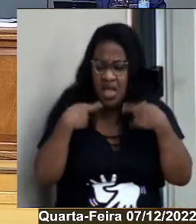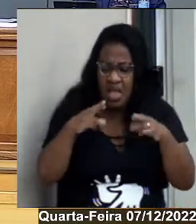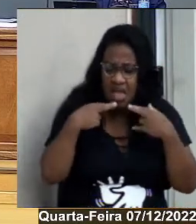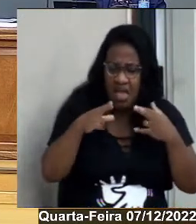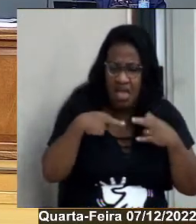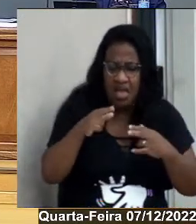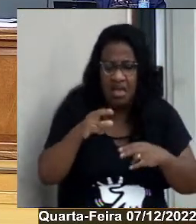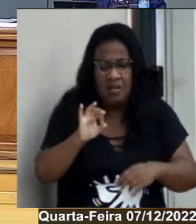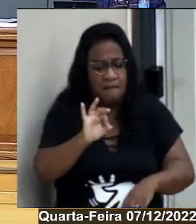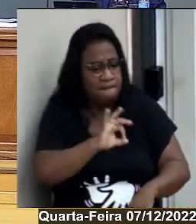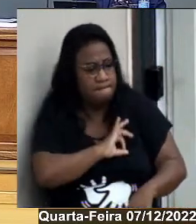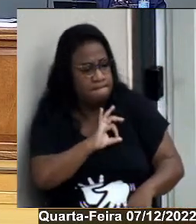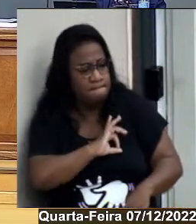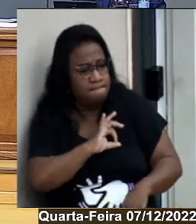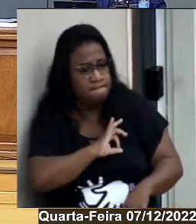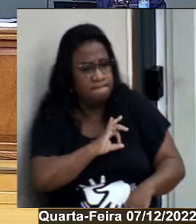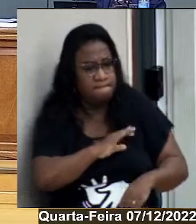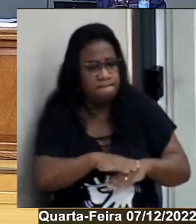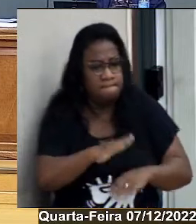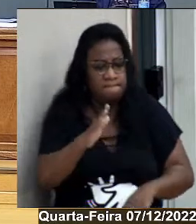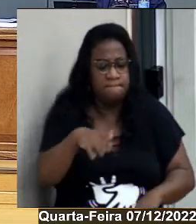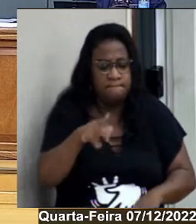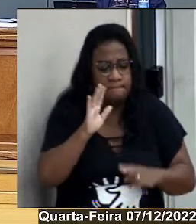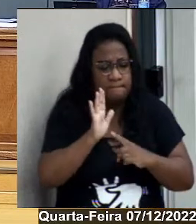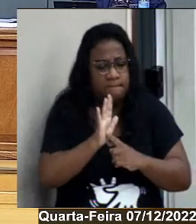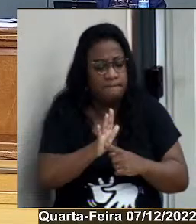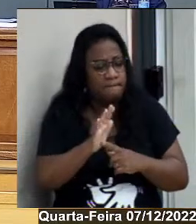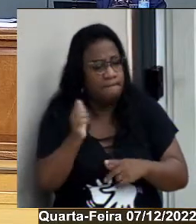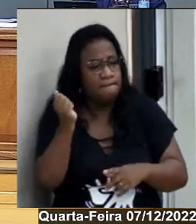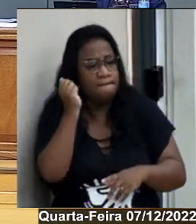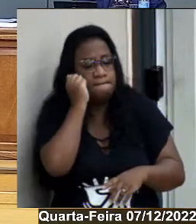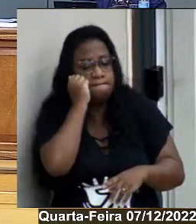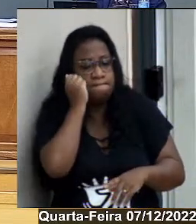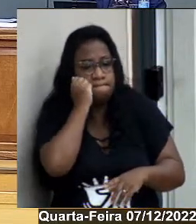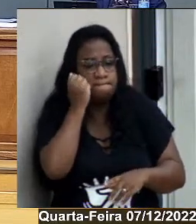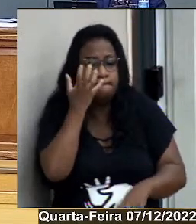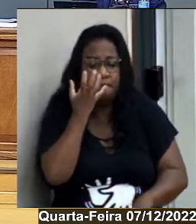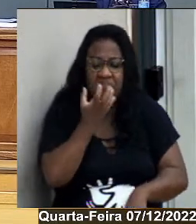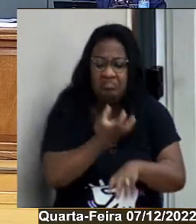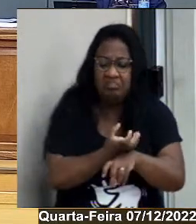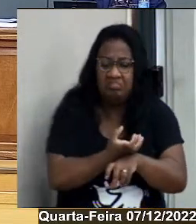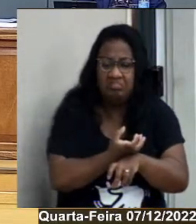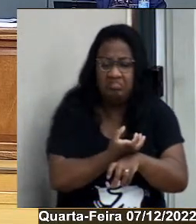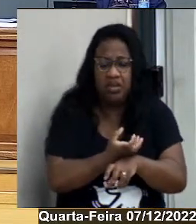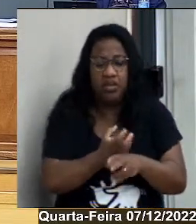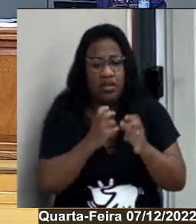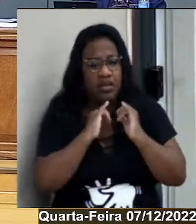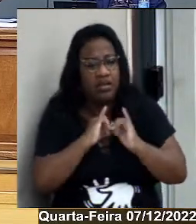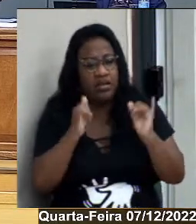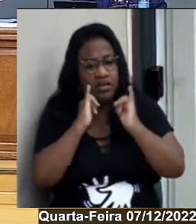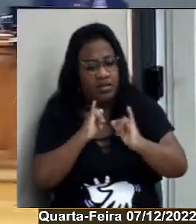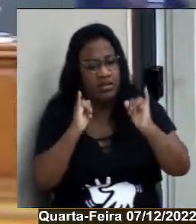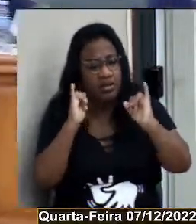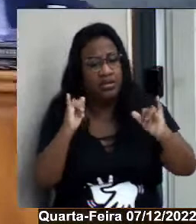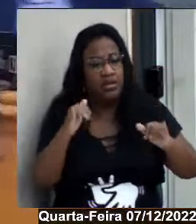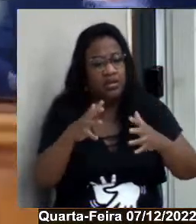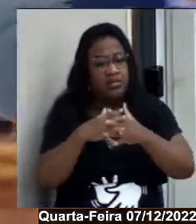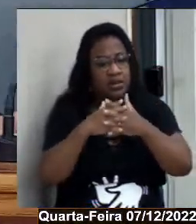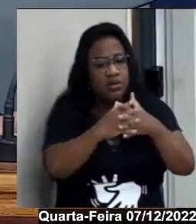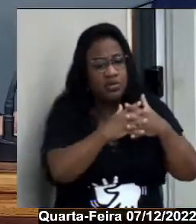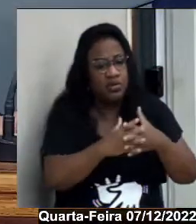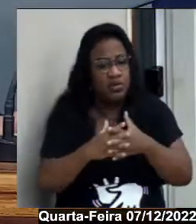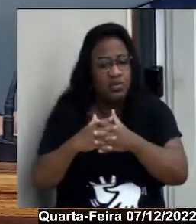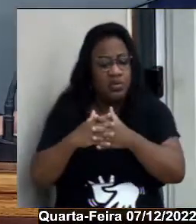poder defender os policiais. Aí a hipocrisia, mais uma vez, é instalada num discurso vazio, retórico, que quer, mais uma vez,